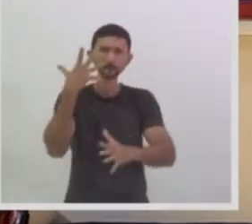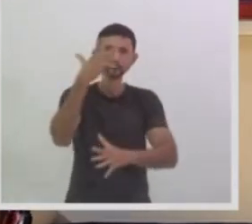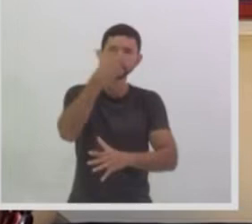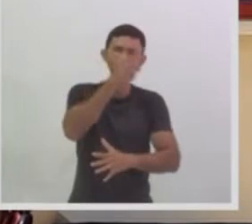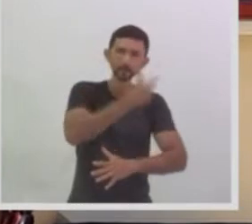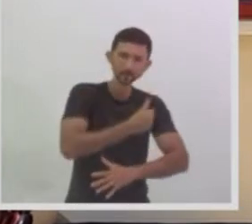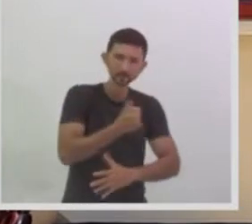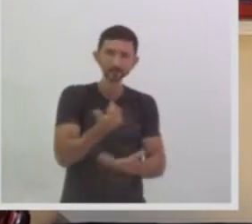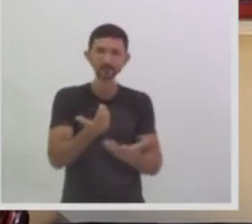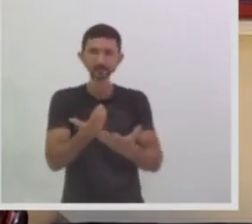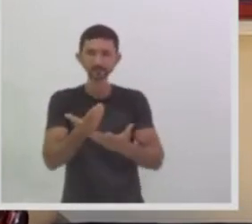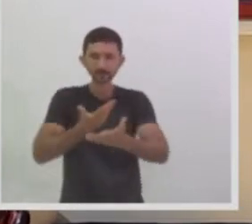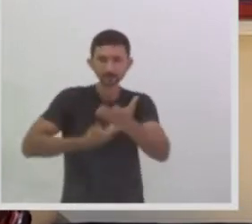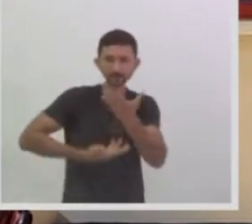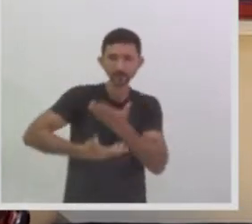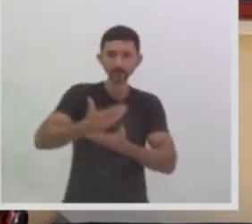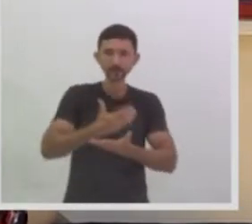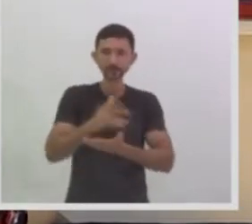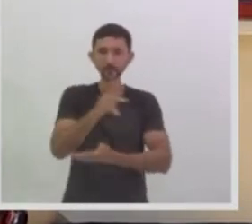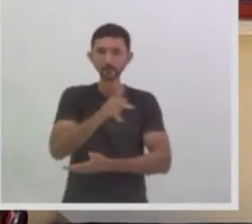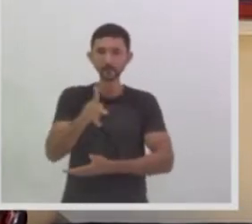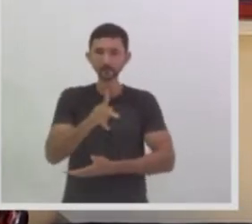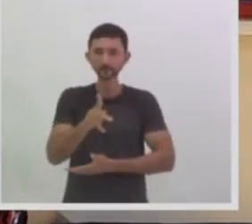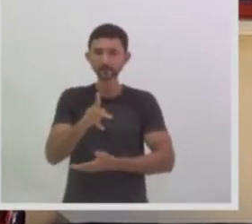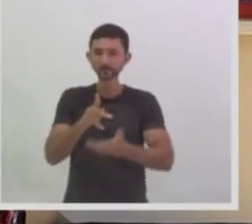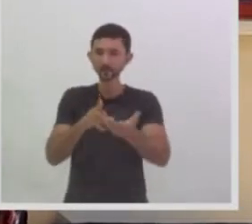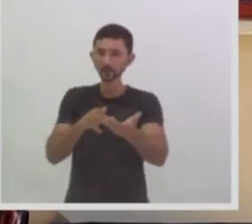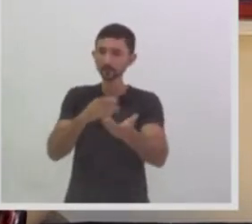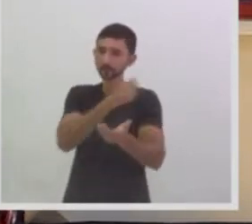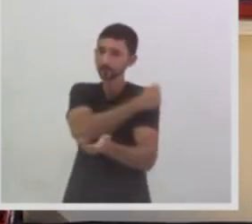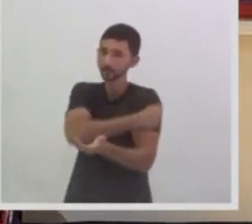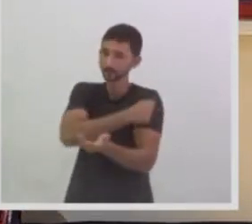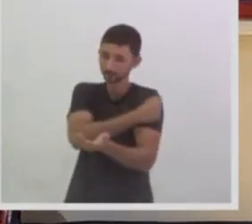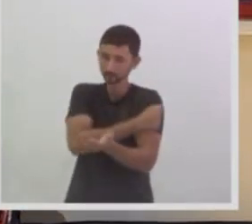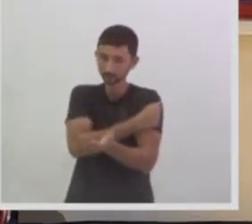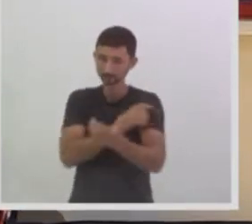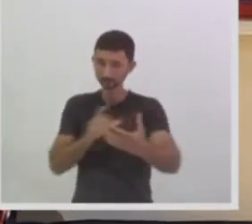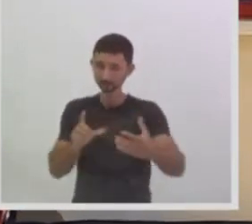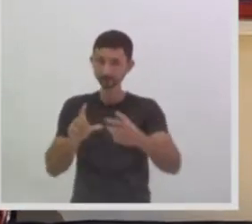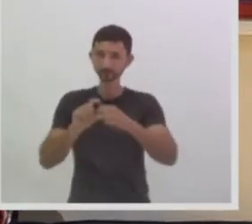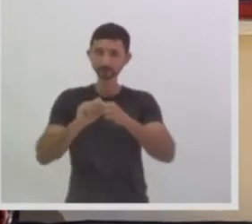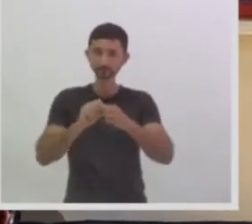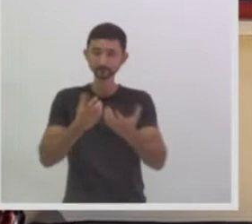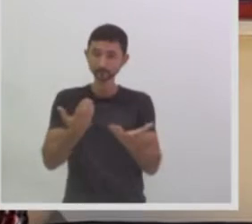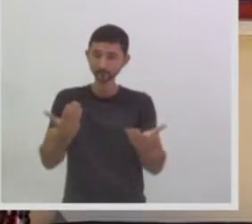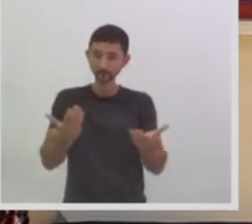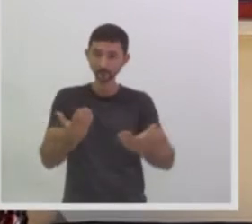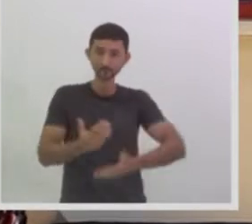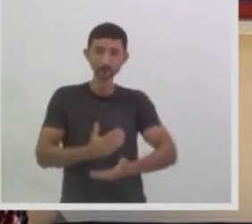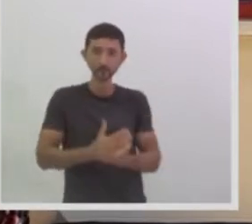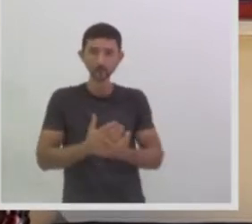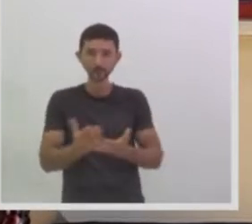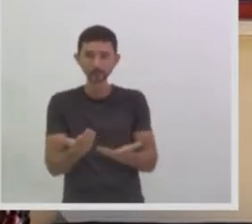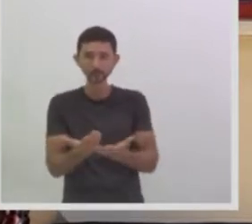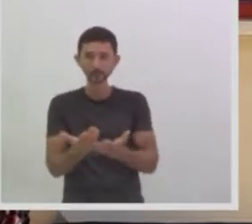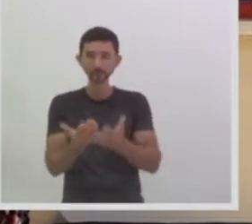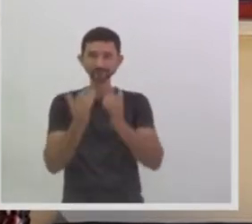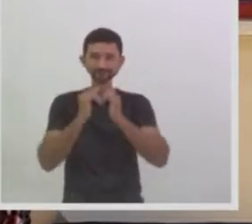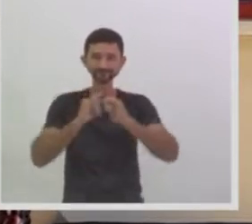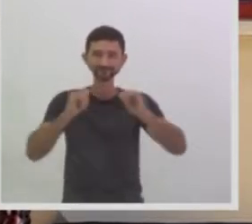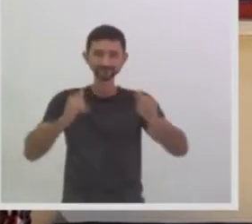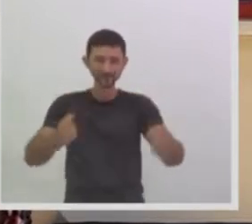haver na interação professor-aluno, ok? Então, iniciando, nós mandamos um abraço